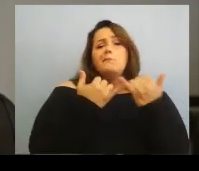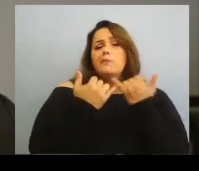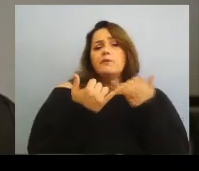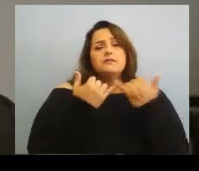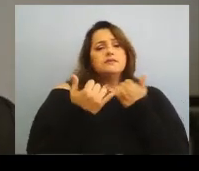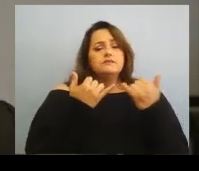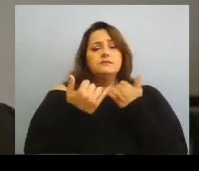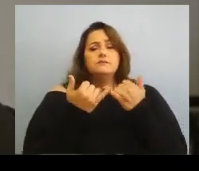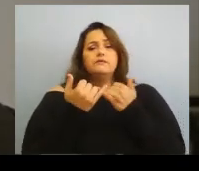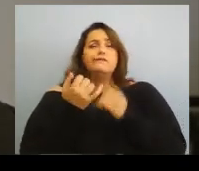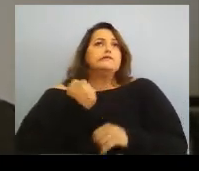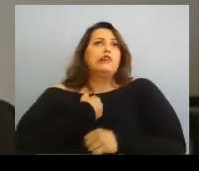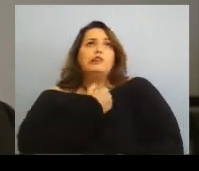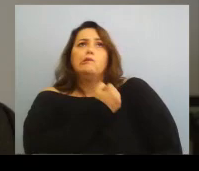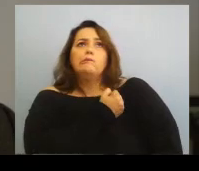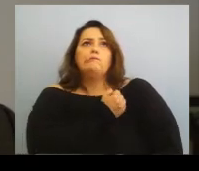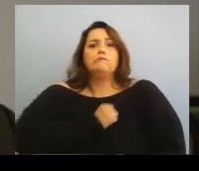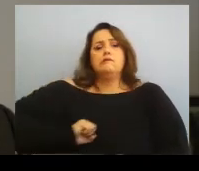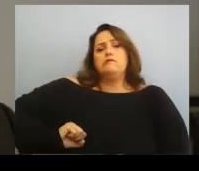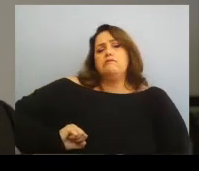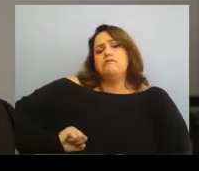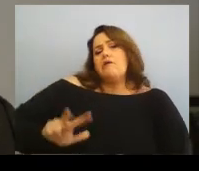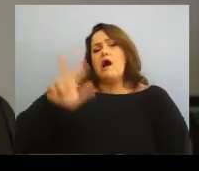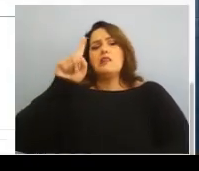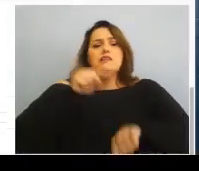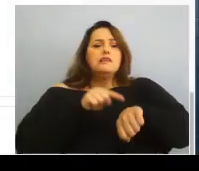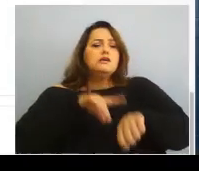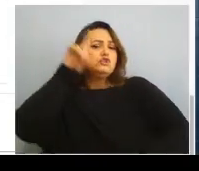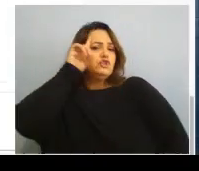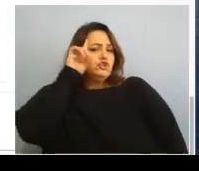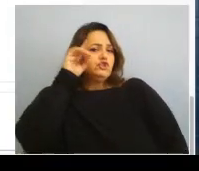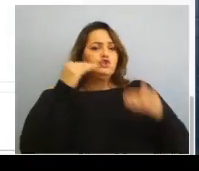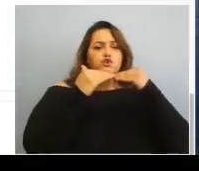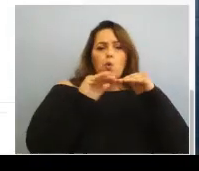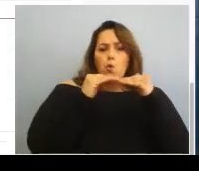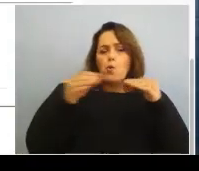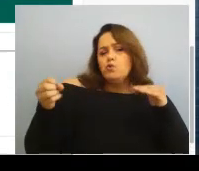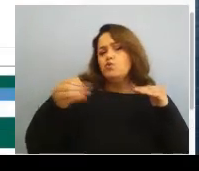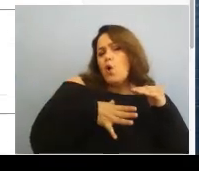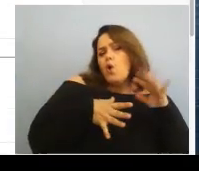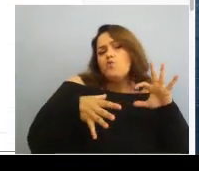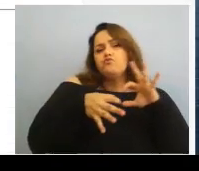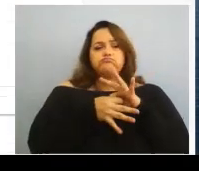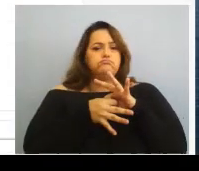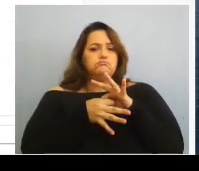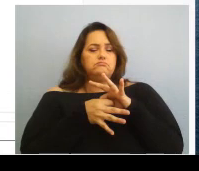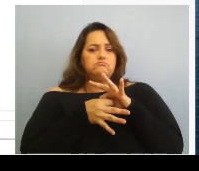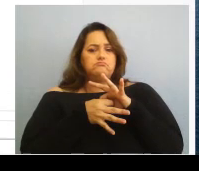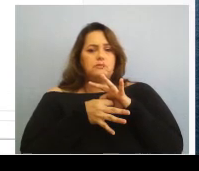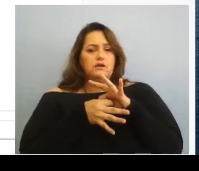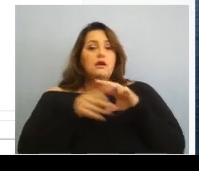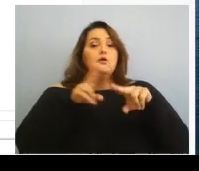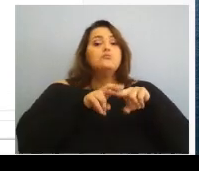se a tua licença alterou de número ou validade, se você incluiu caminhões na sua frota, placas novas, enfim.